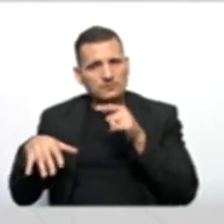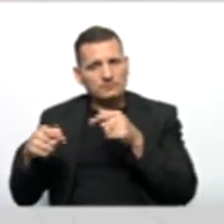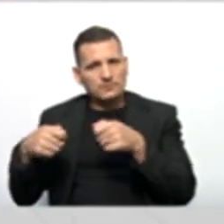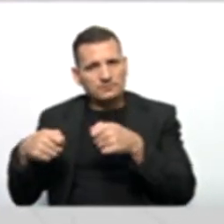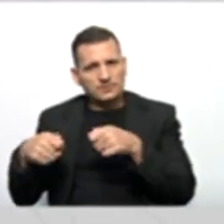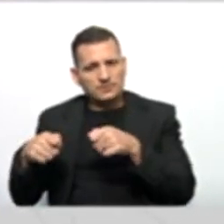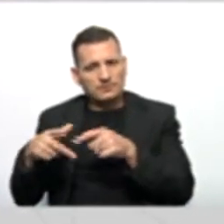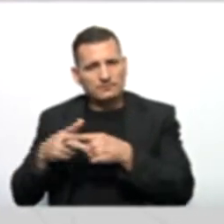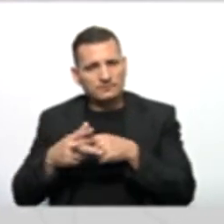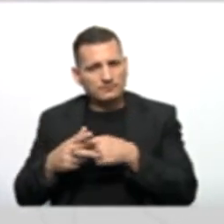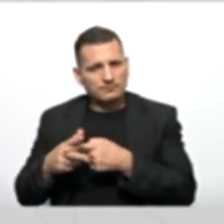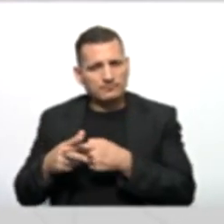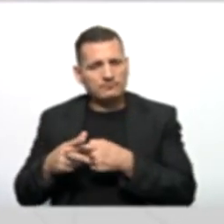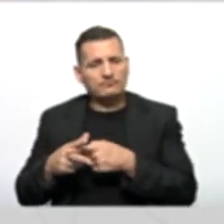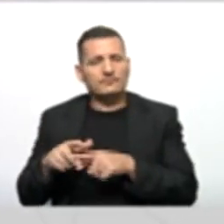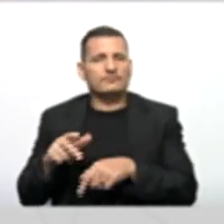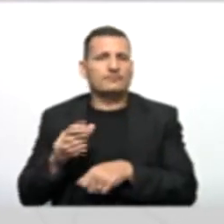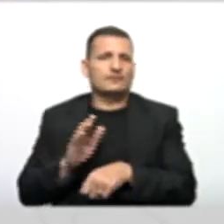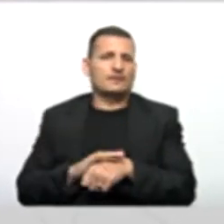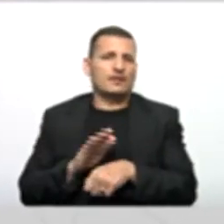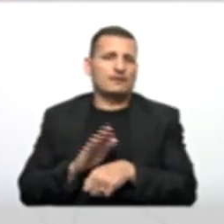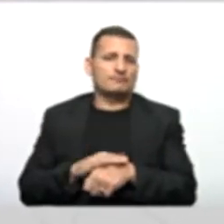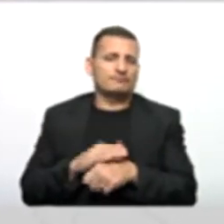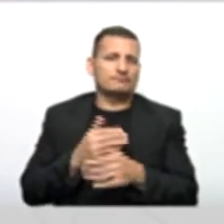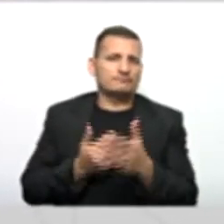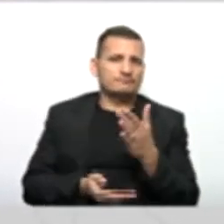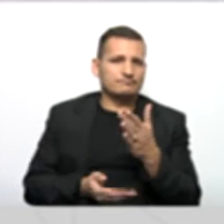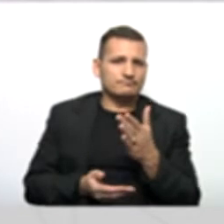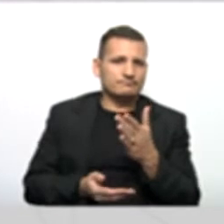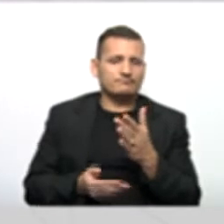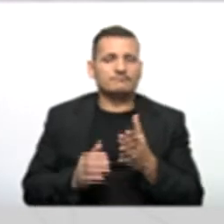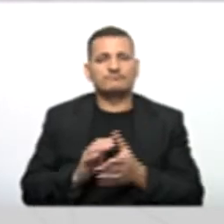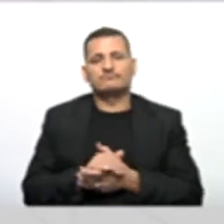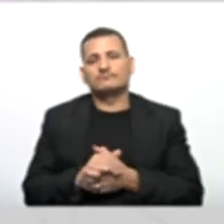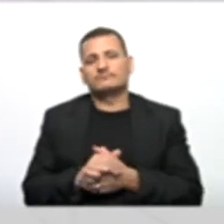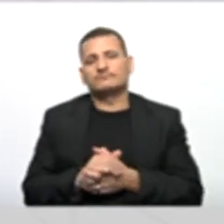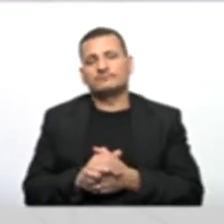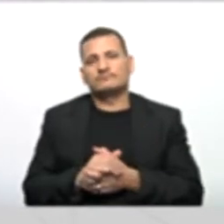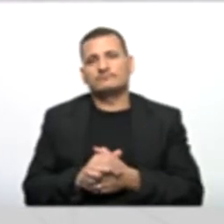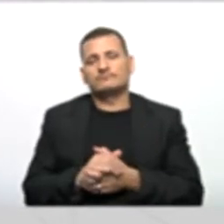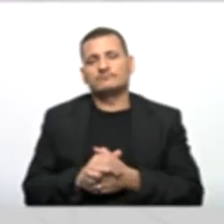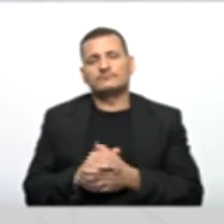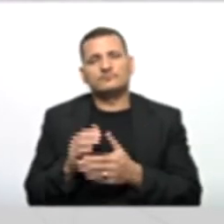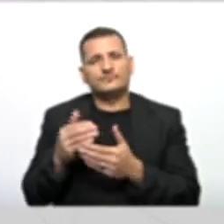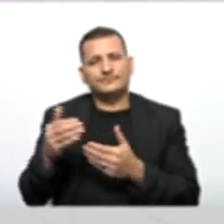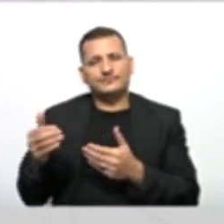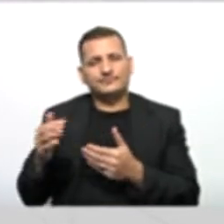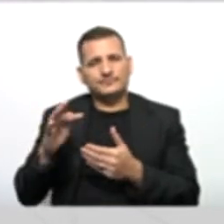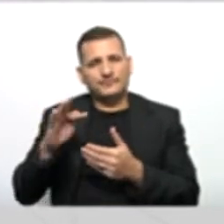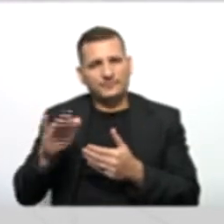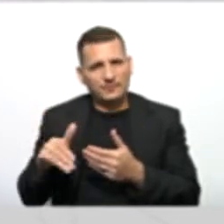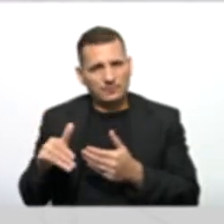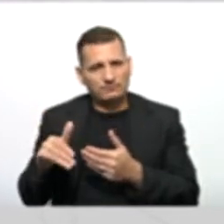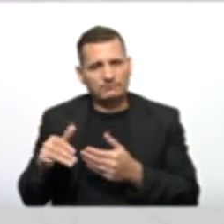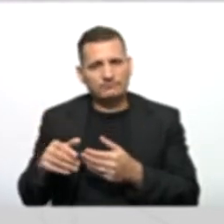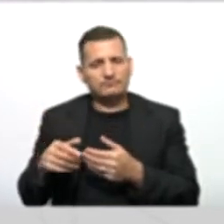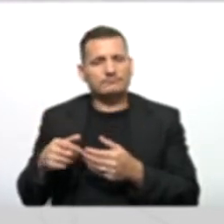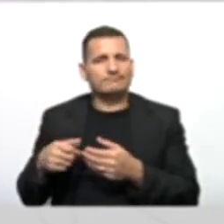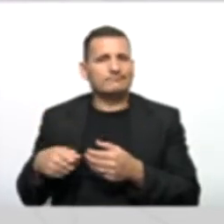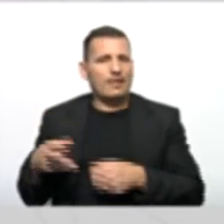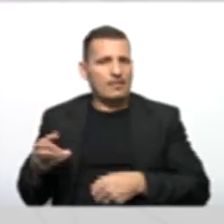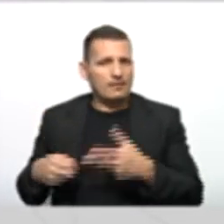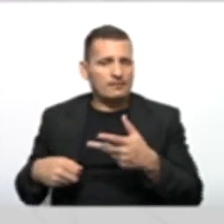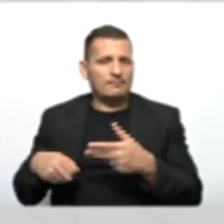correções, você vai gastar muito mais lá na frente, lá perto do final da execução da sua atividade, do que bem antes